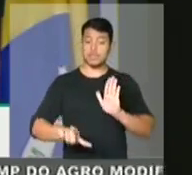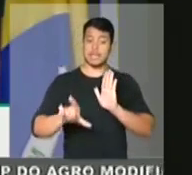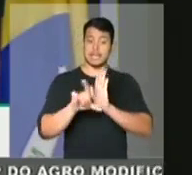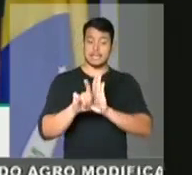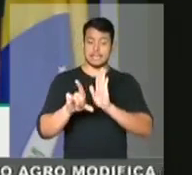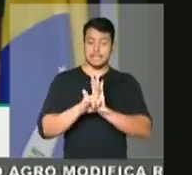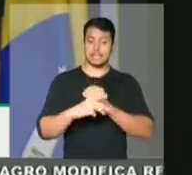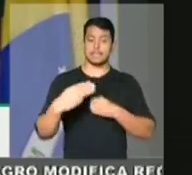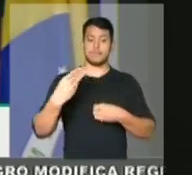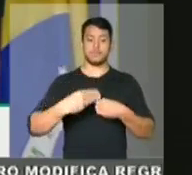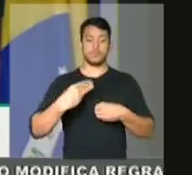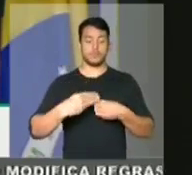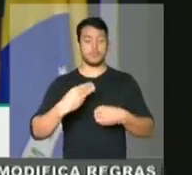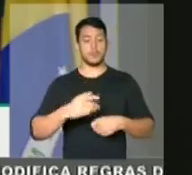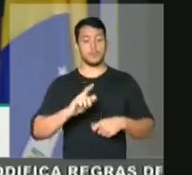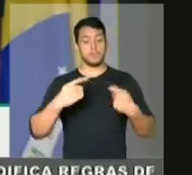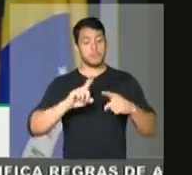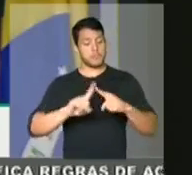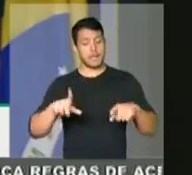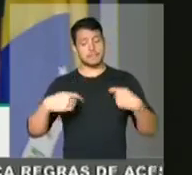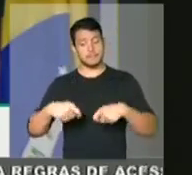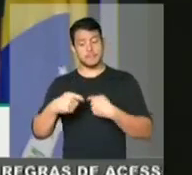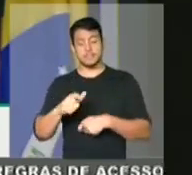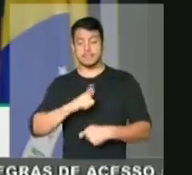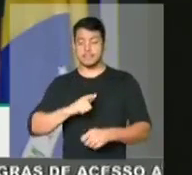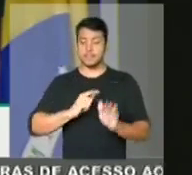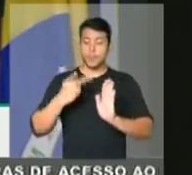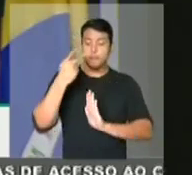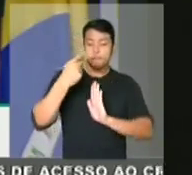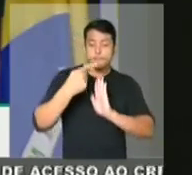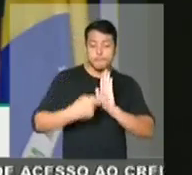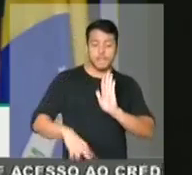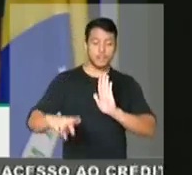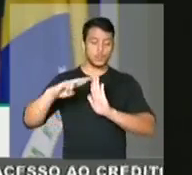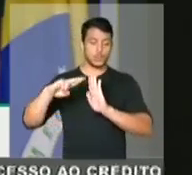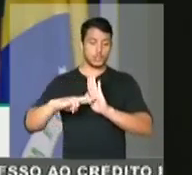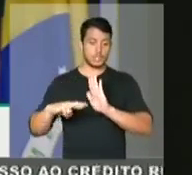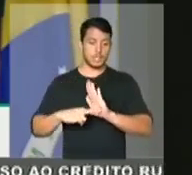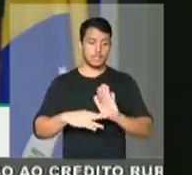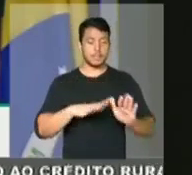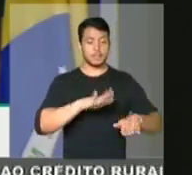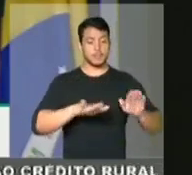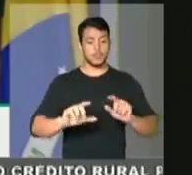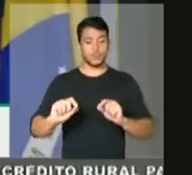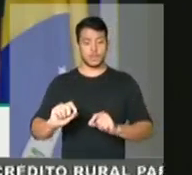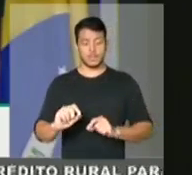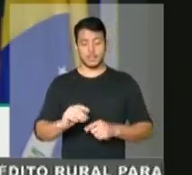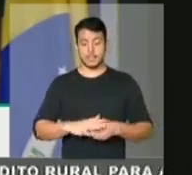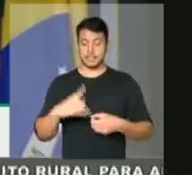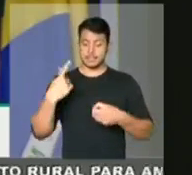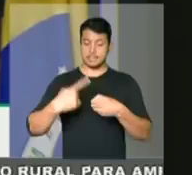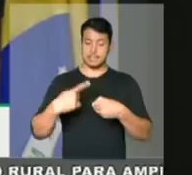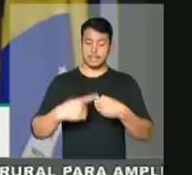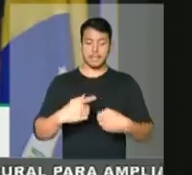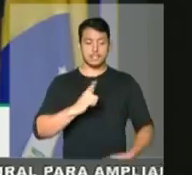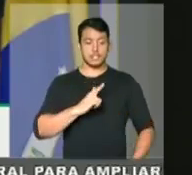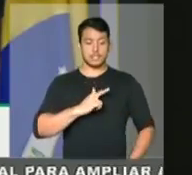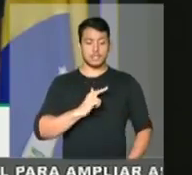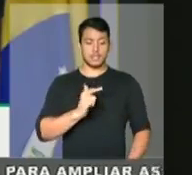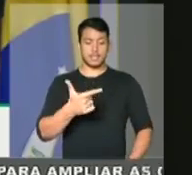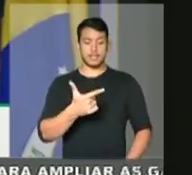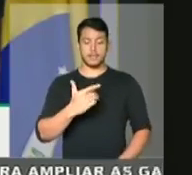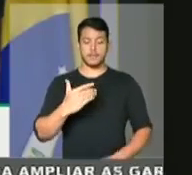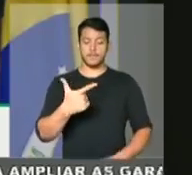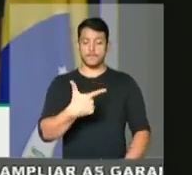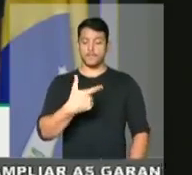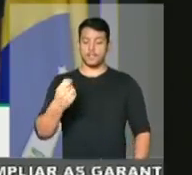plano diretor ou legislação específica para os casos de municípios com menos de 20 mil habitantes, até o